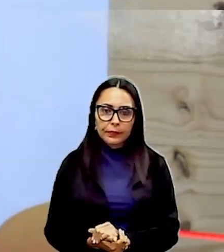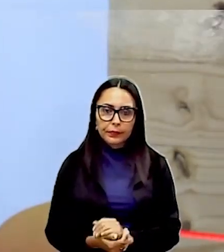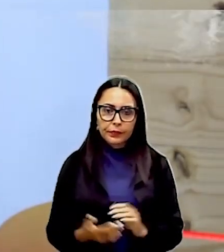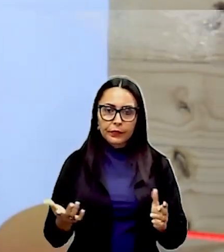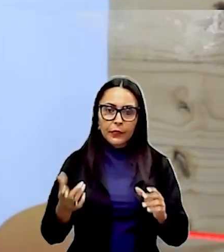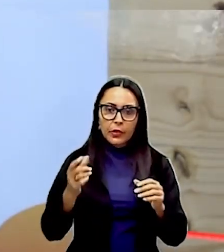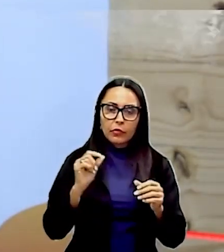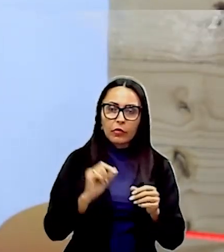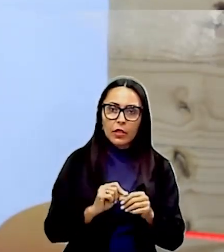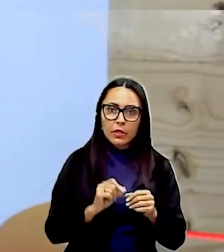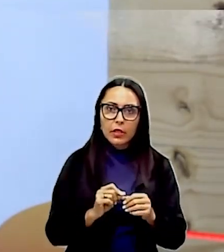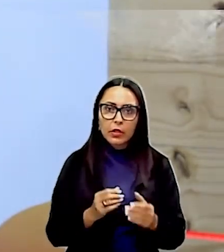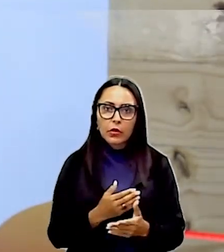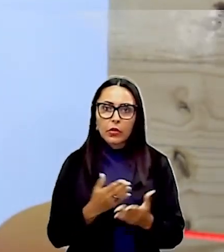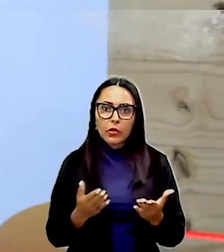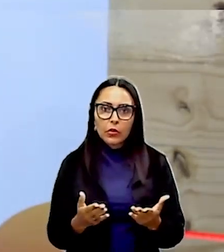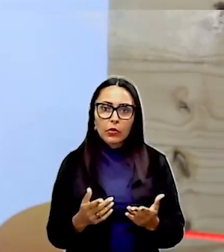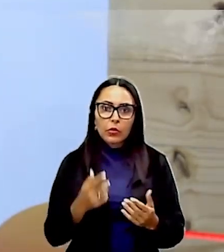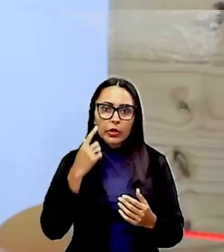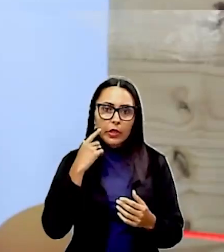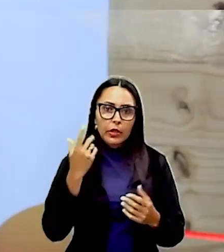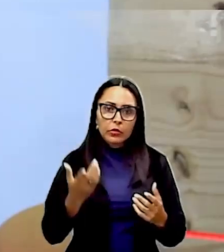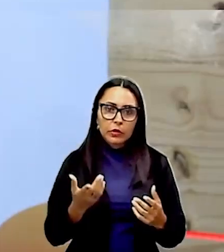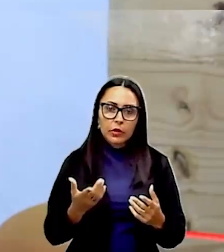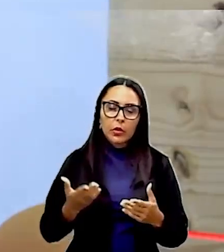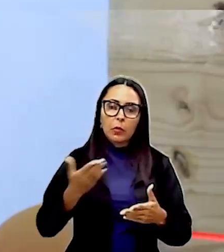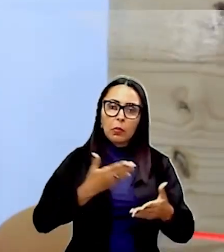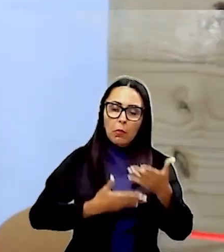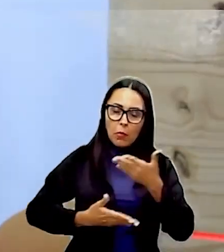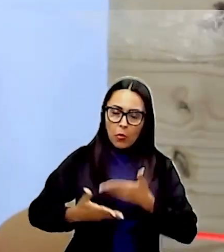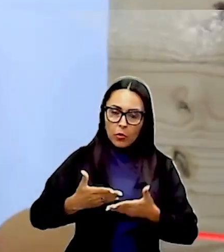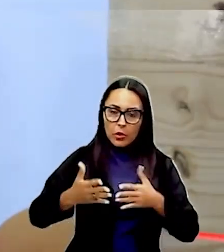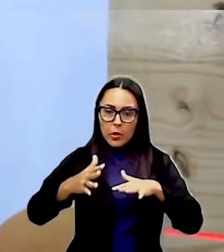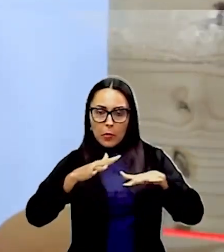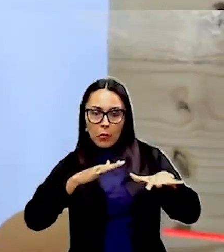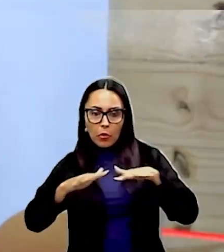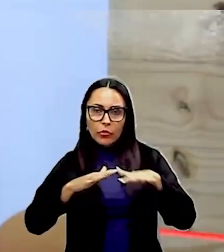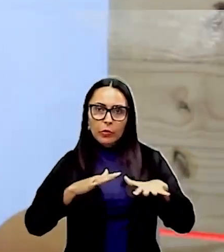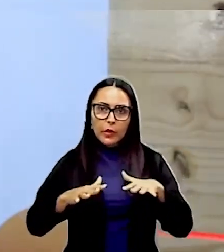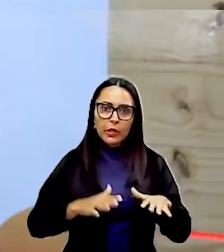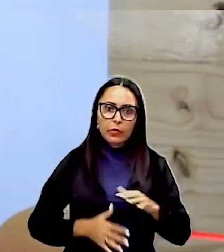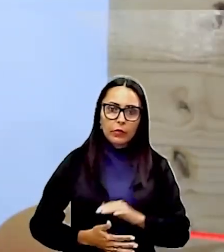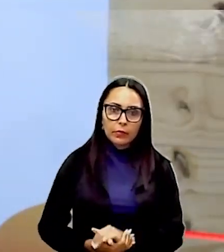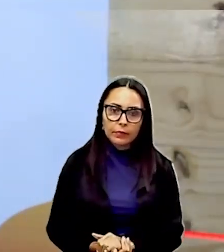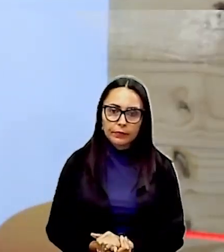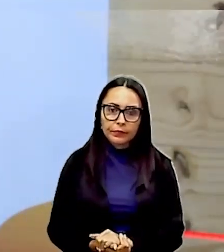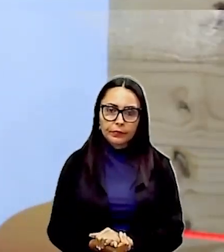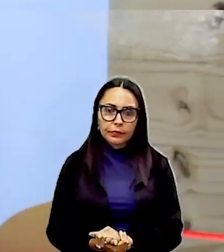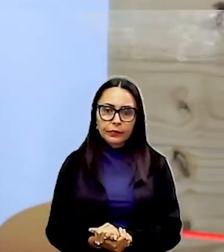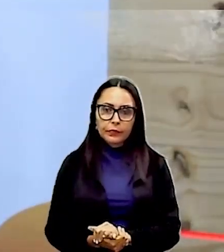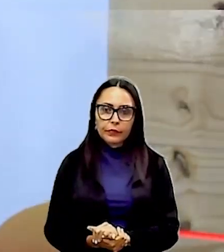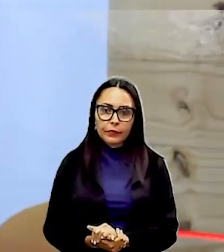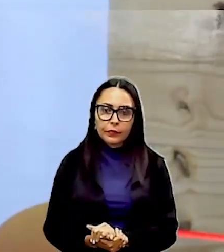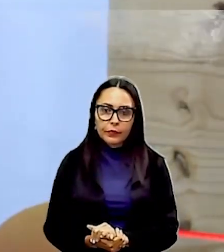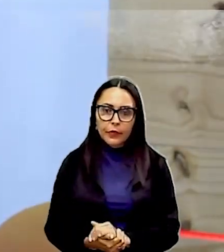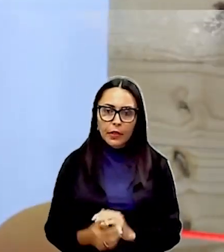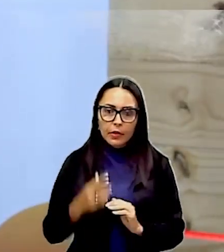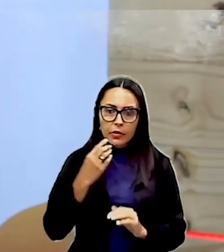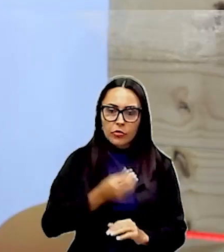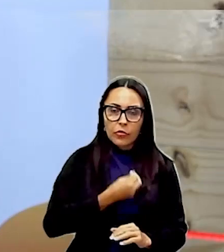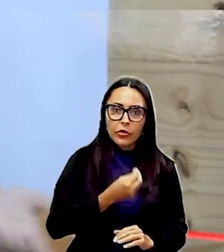fazer com que algo simule movimento, que simule um cenário, que algo seja orgânico,